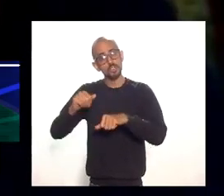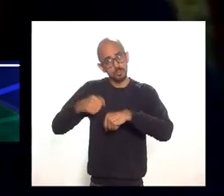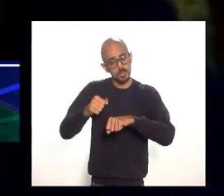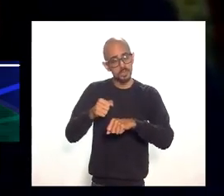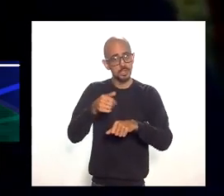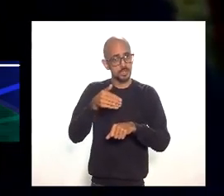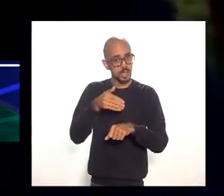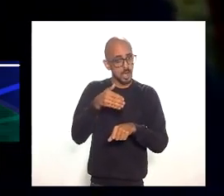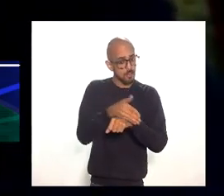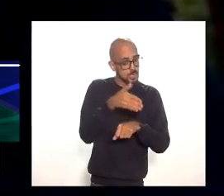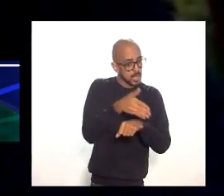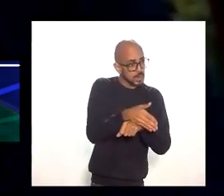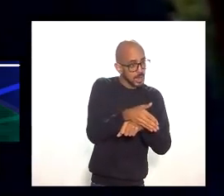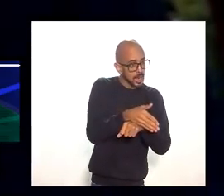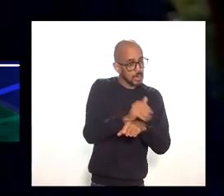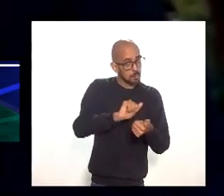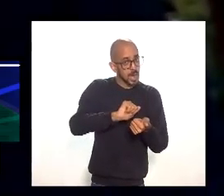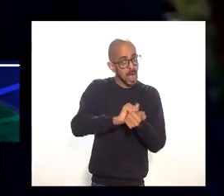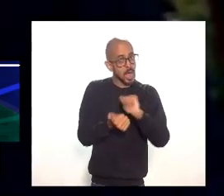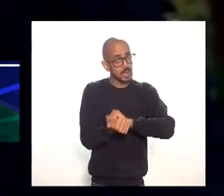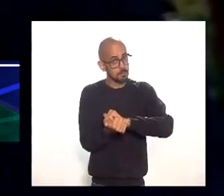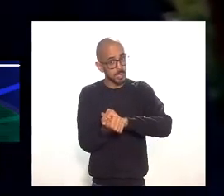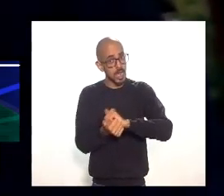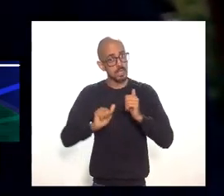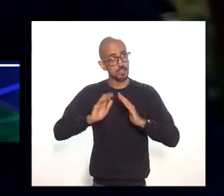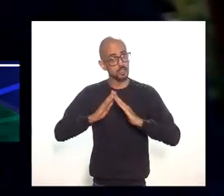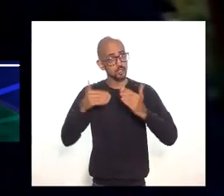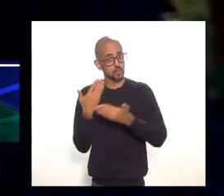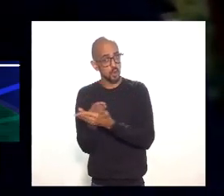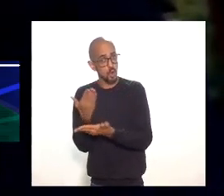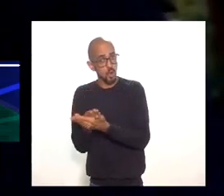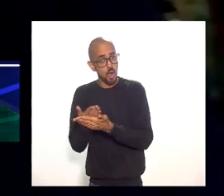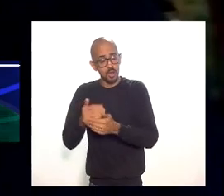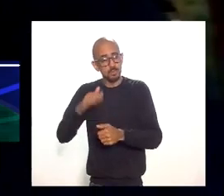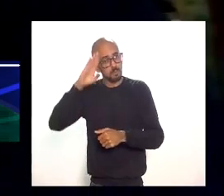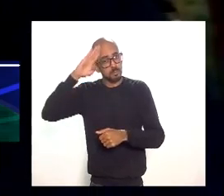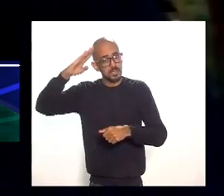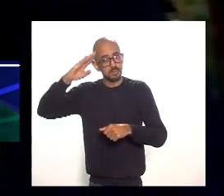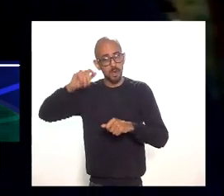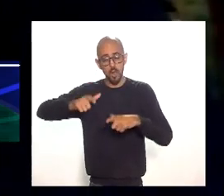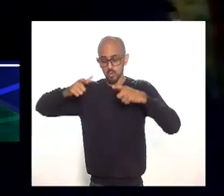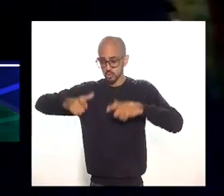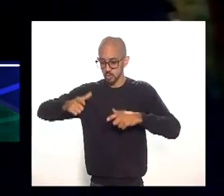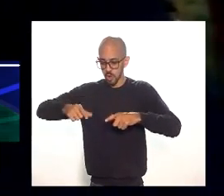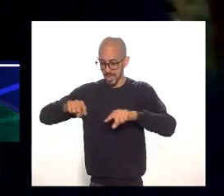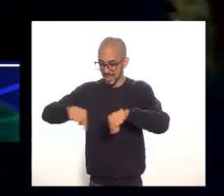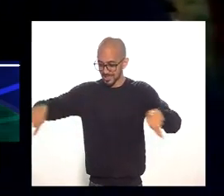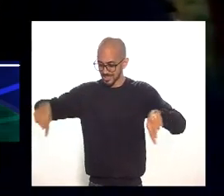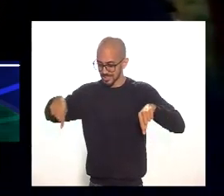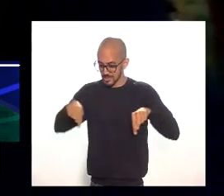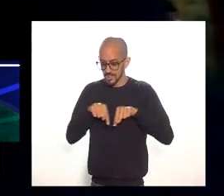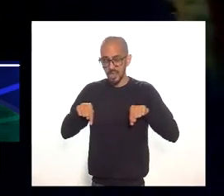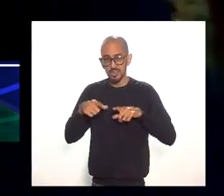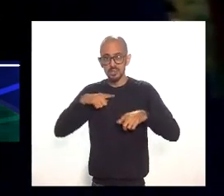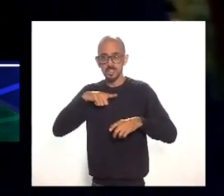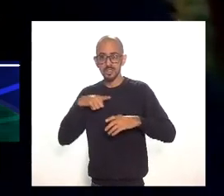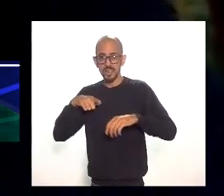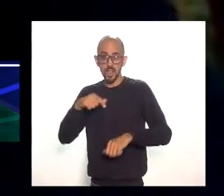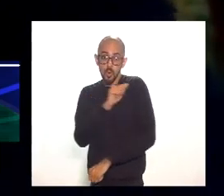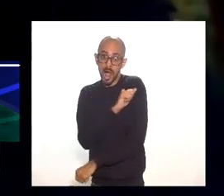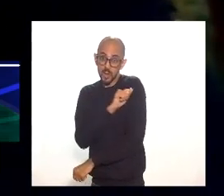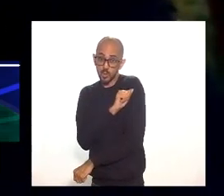intervenções para garantir uma readaptação às escolas, principalmente nos ambientes que são coletivos, em comum, onde que funciona, onde